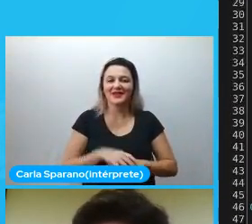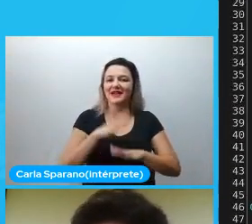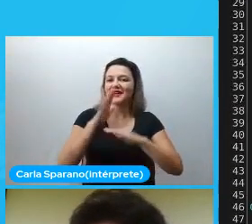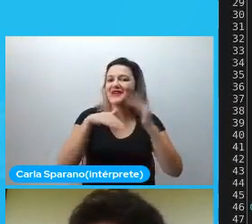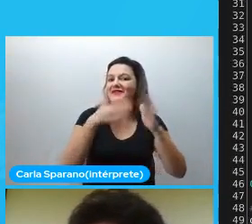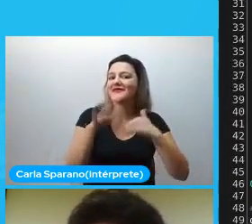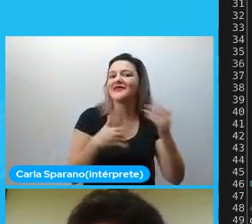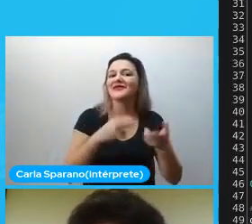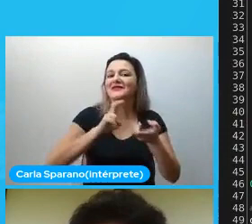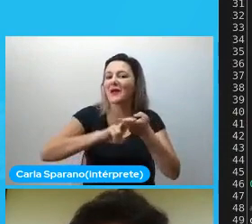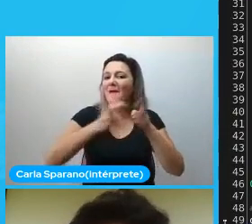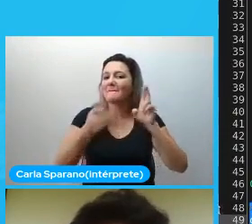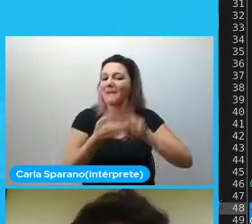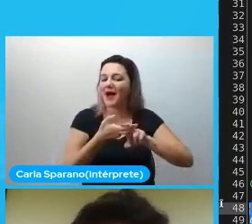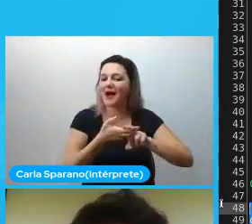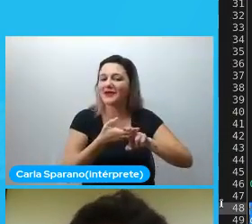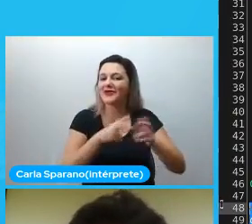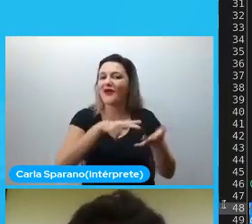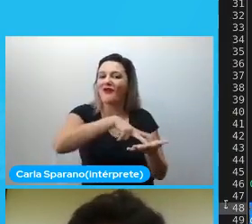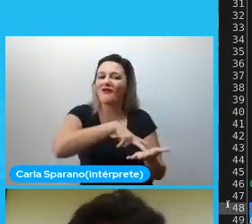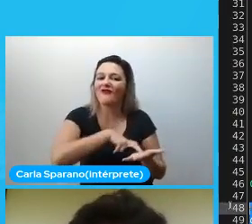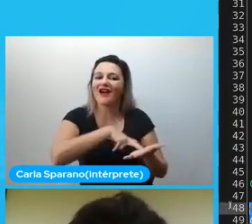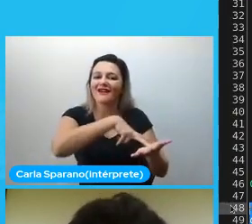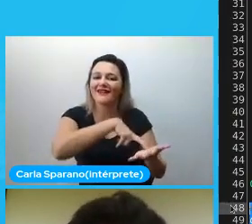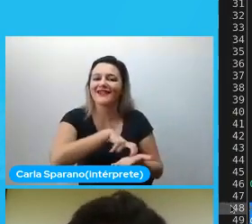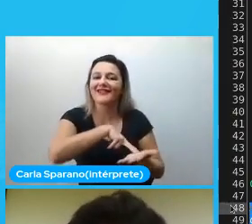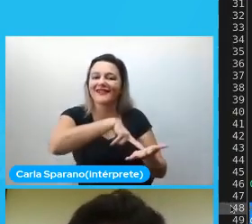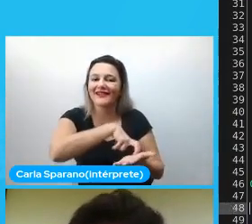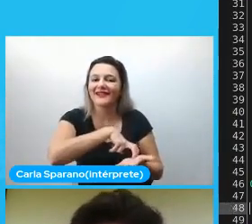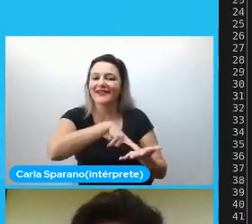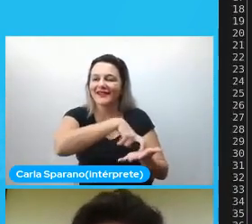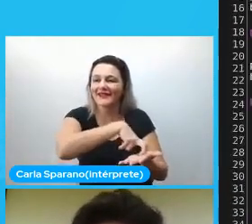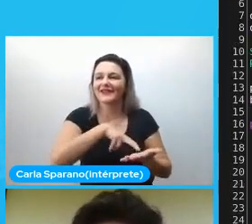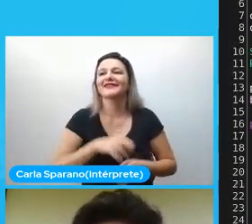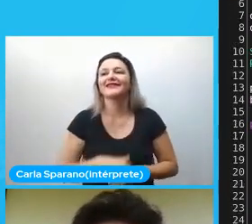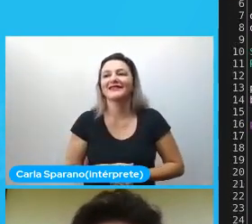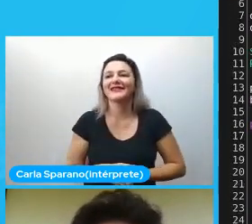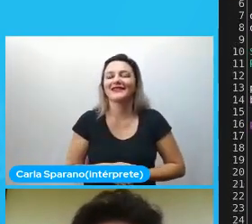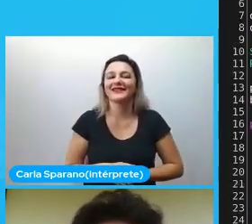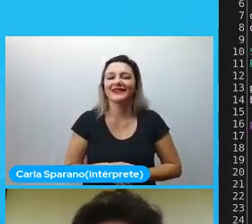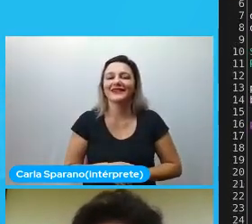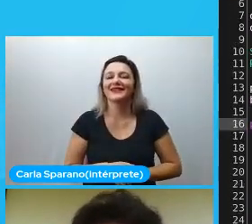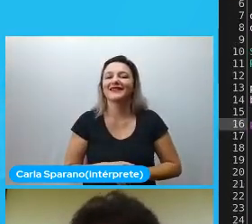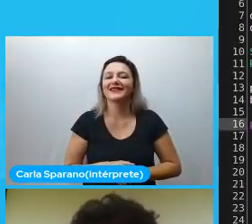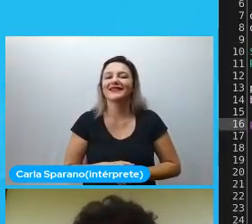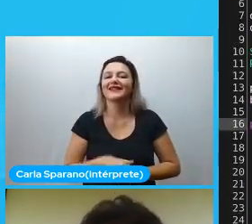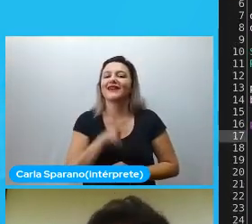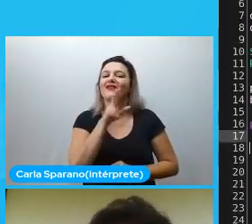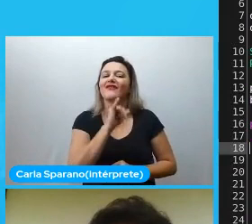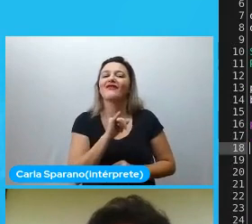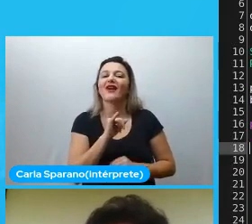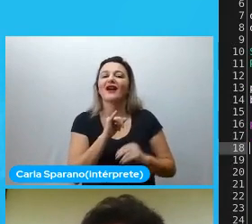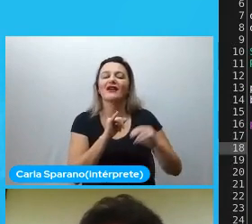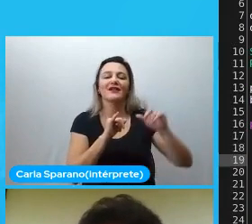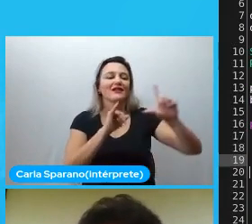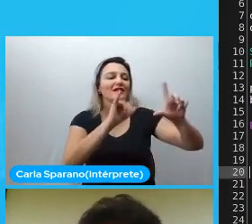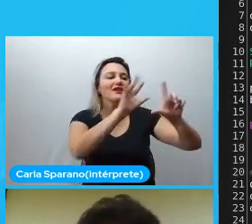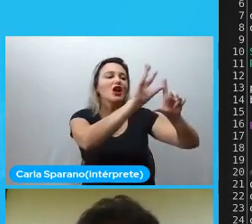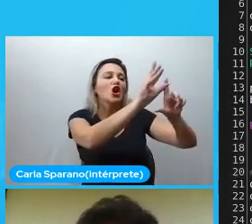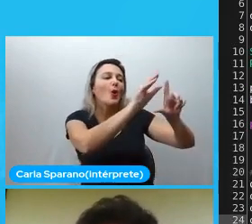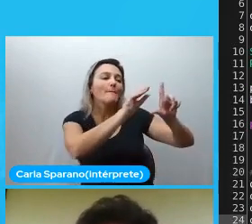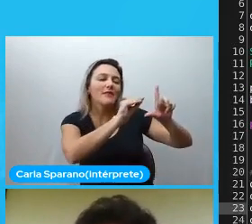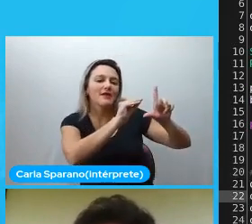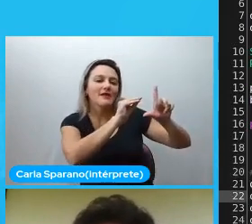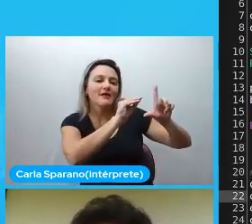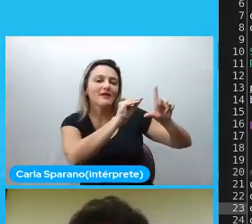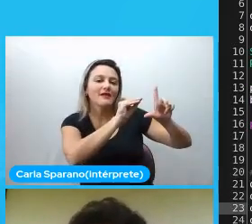é o verdadeiro nome dessa palestra. E agora eu vou pegar uma aqui, essa aqui eu vou copiar só para ficar mais rápido,